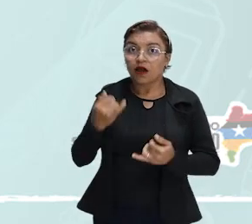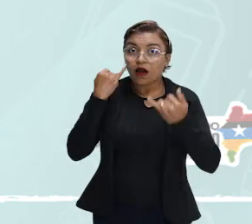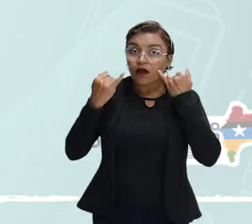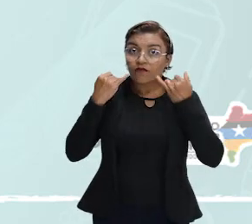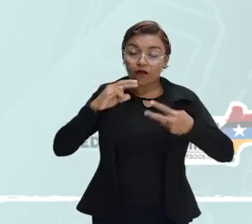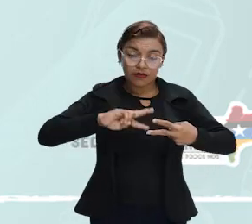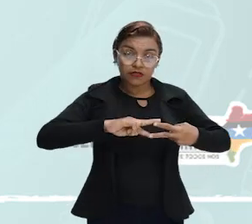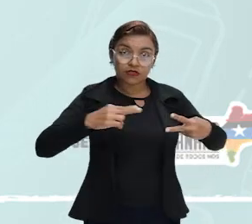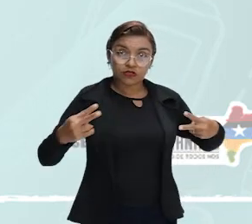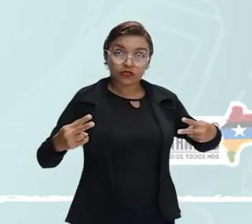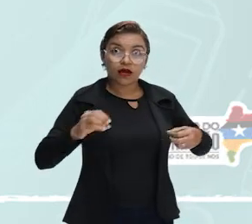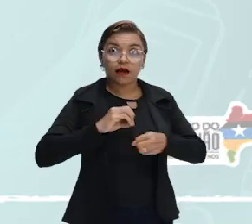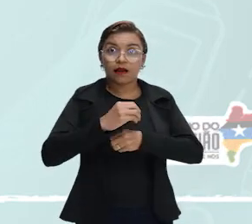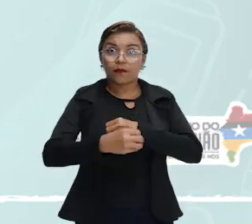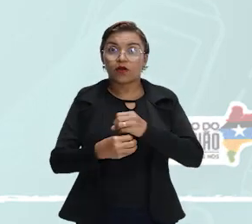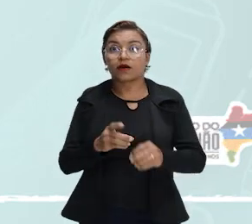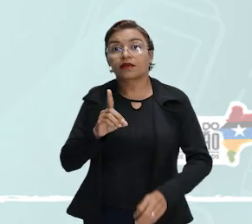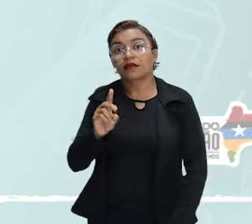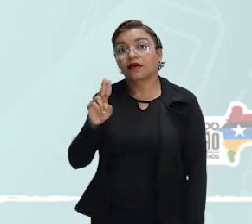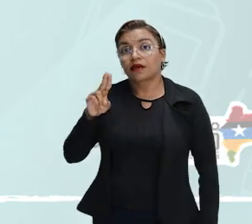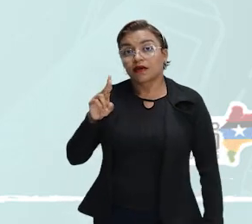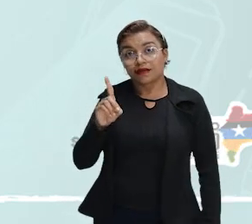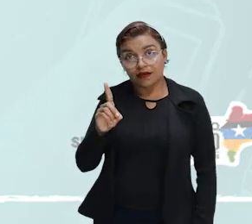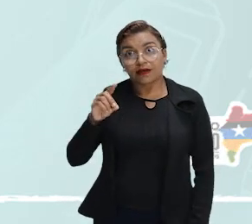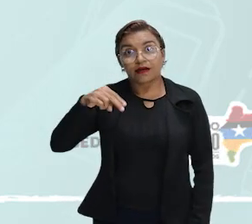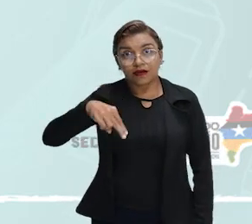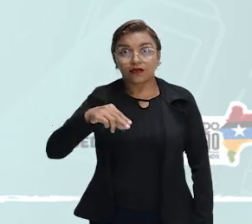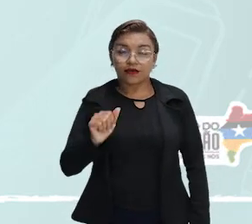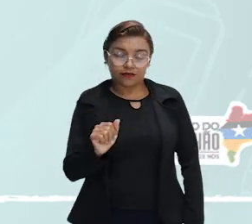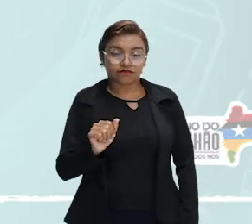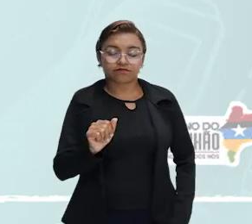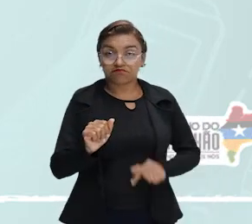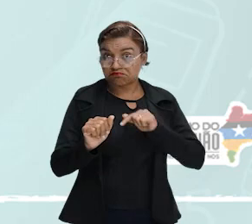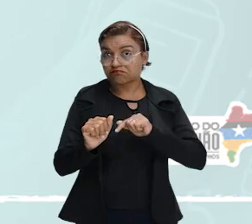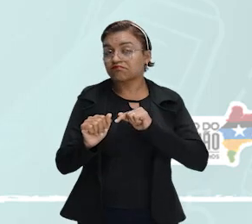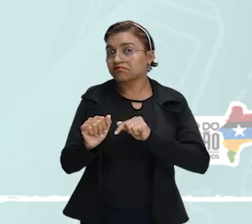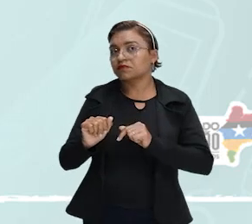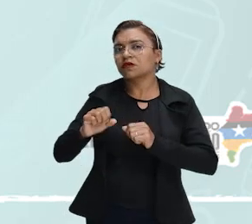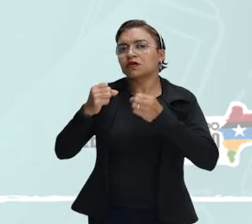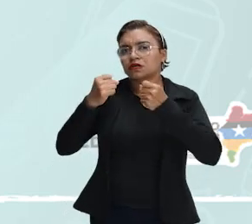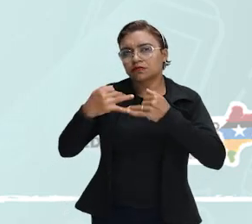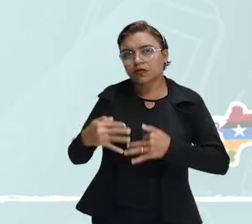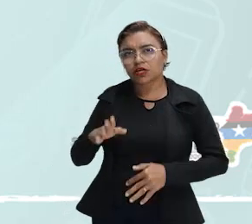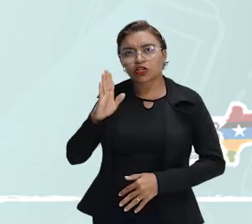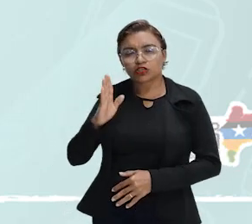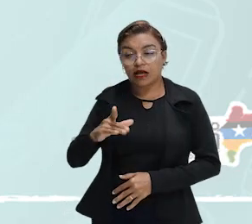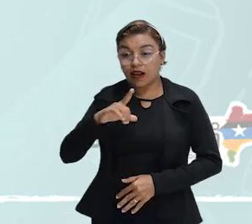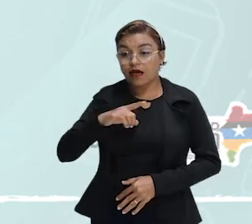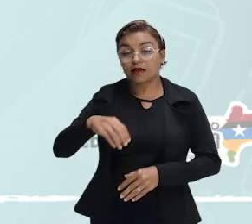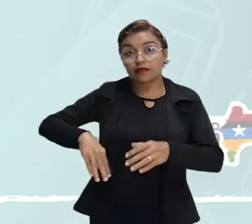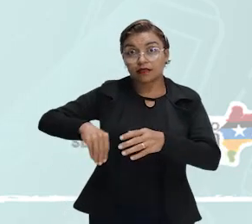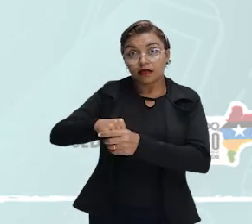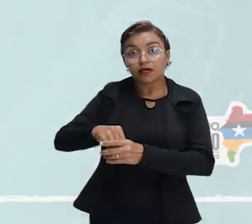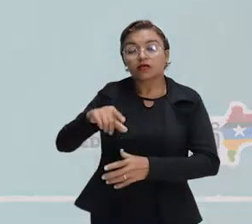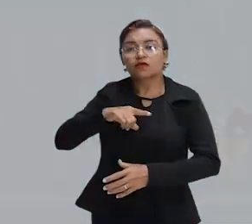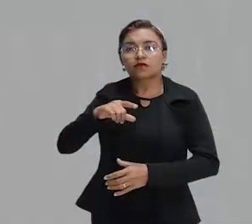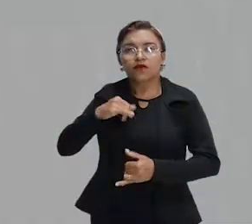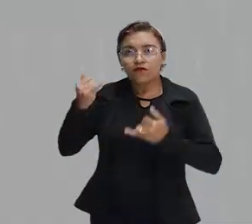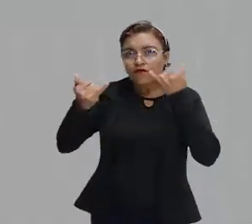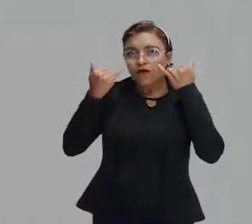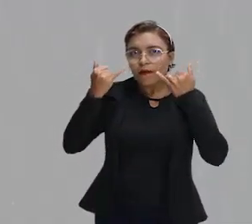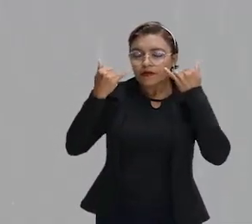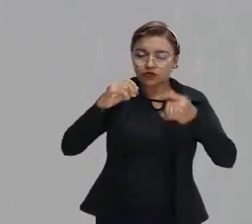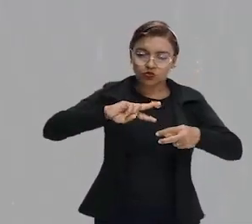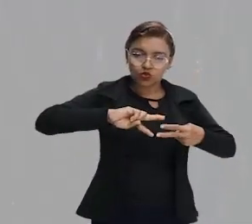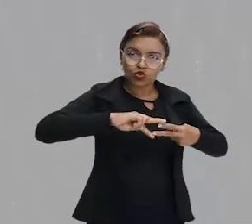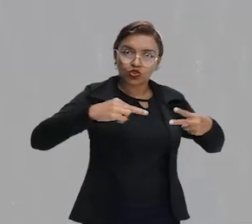na molécula de DNA. E lá no DNA, como eu já expliquei para vocês, ele contém trechos que contêm informação